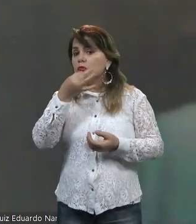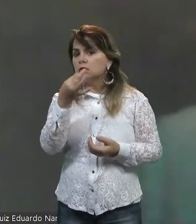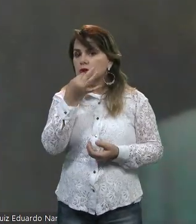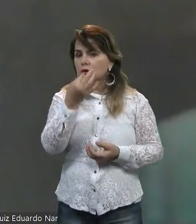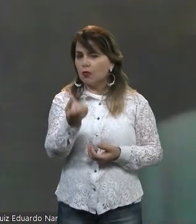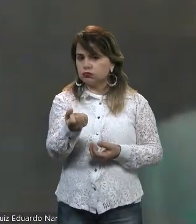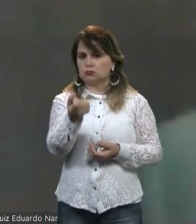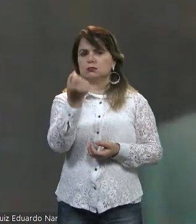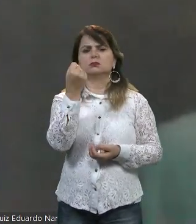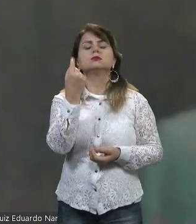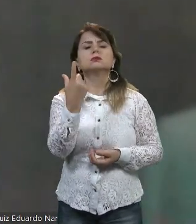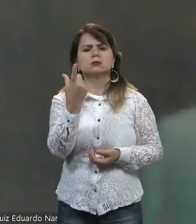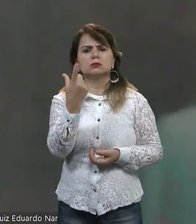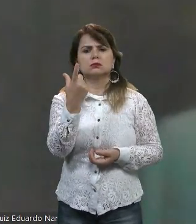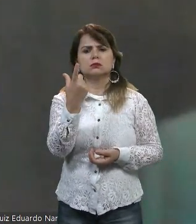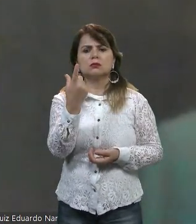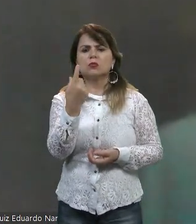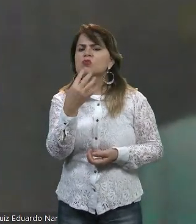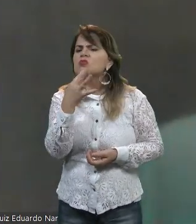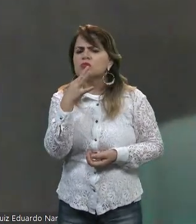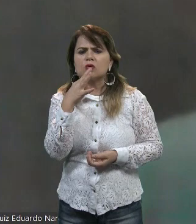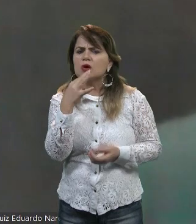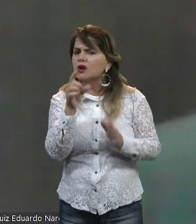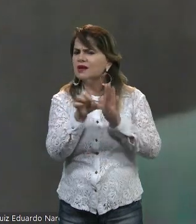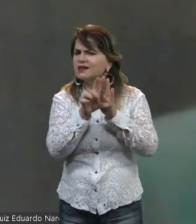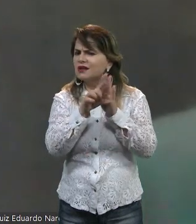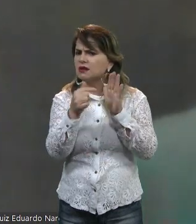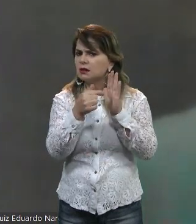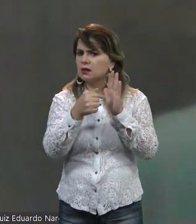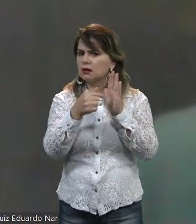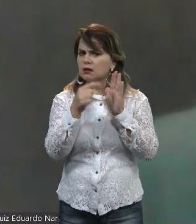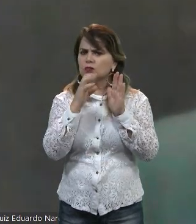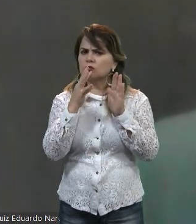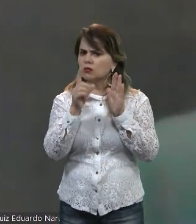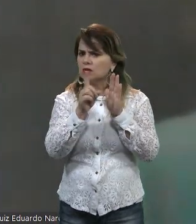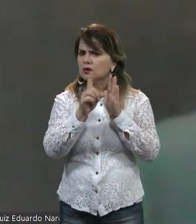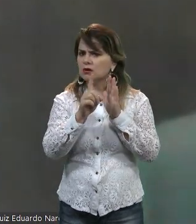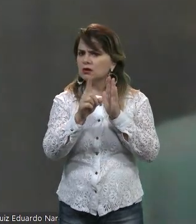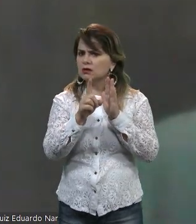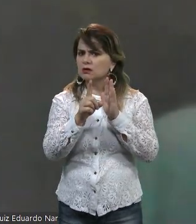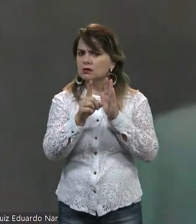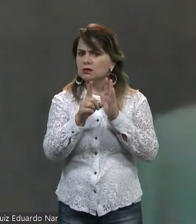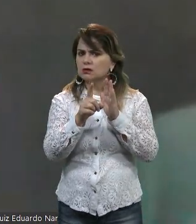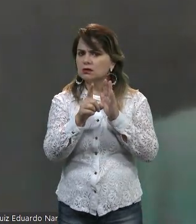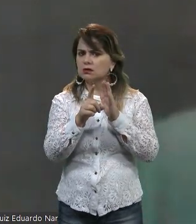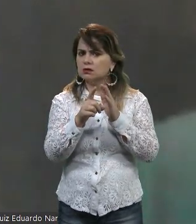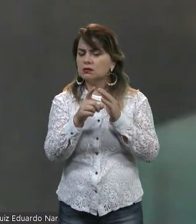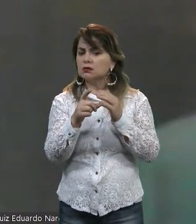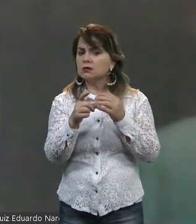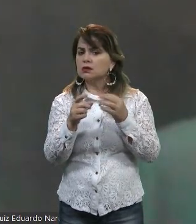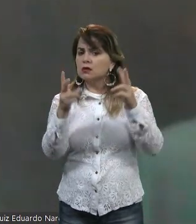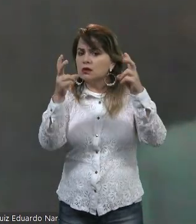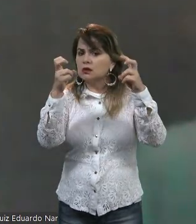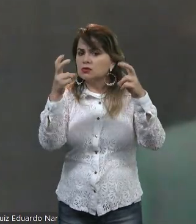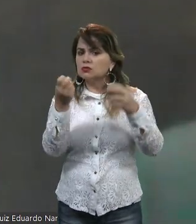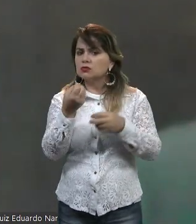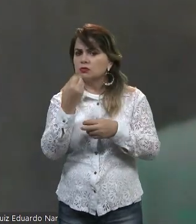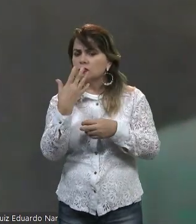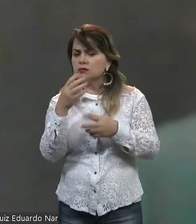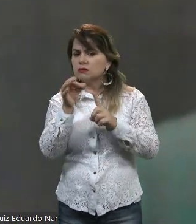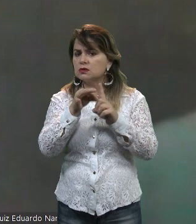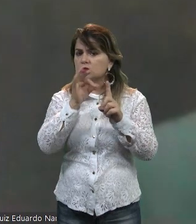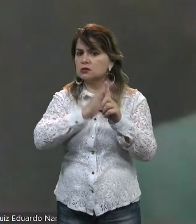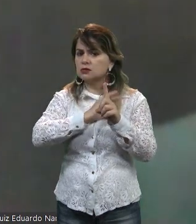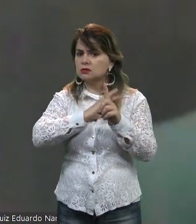não conhecem lá a legislação? Será que não conhecem a legislação eleitoral sobre a questão dos benefícios nesse